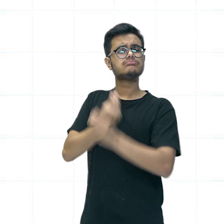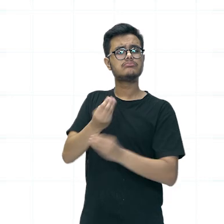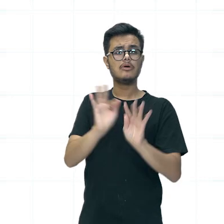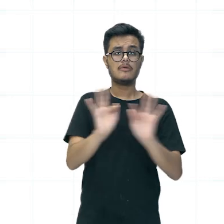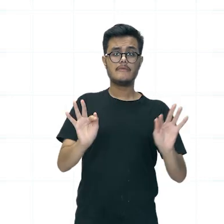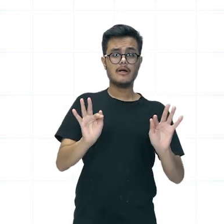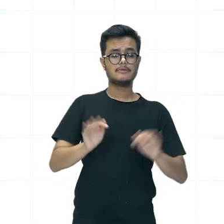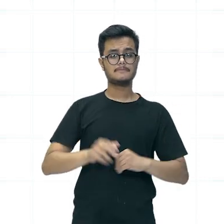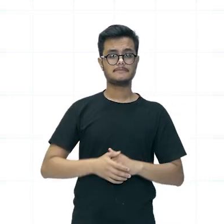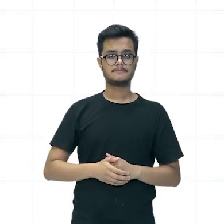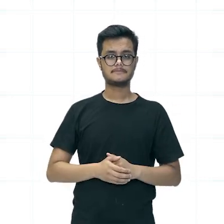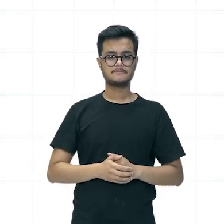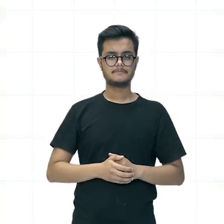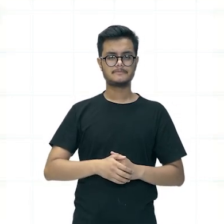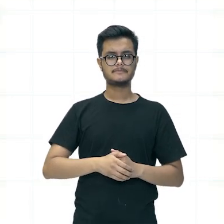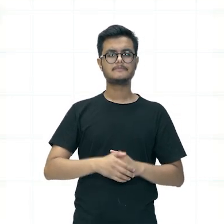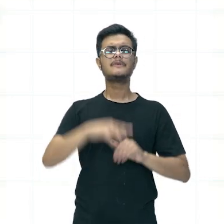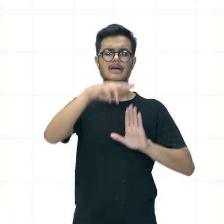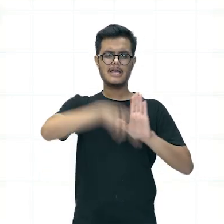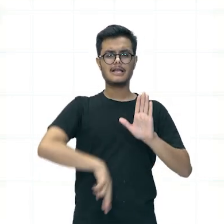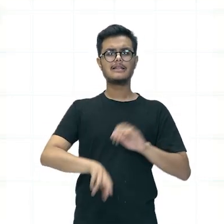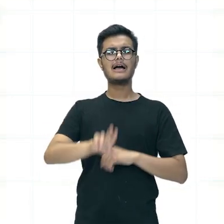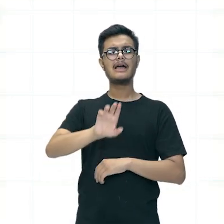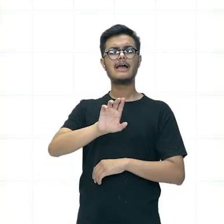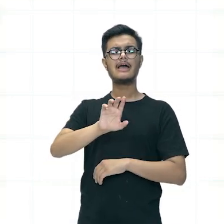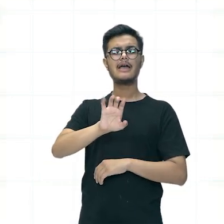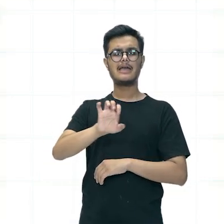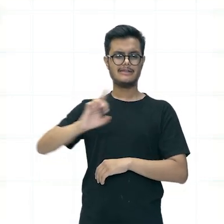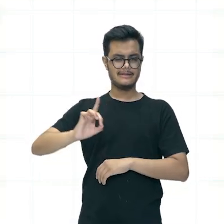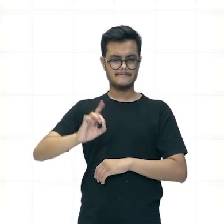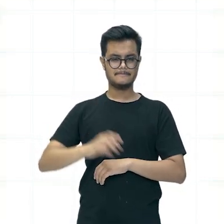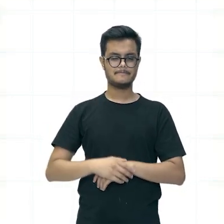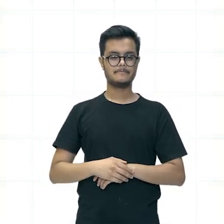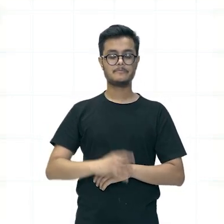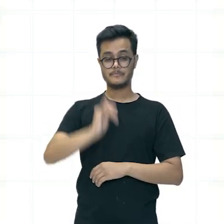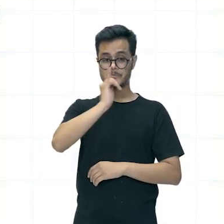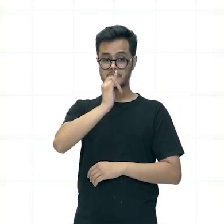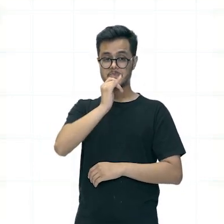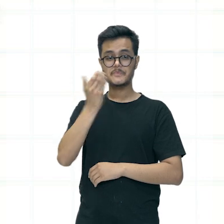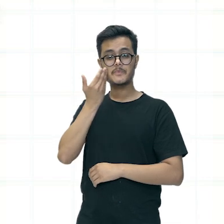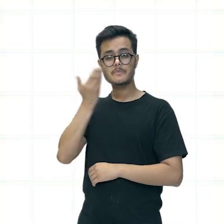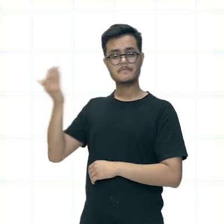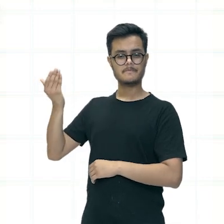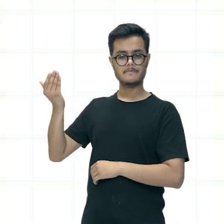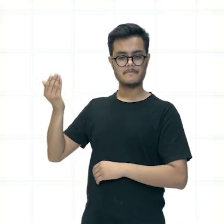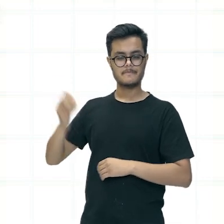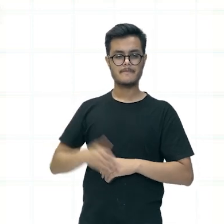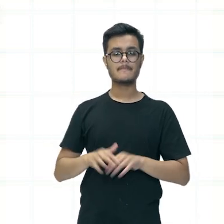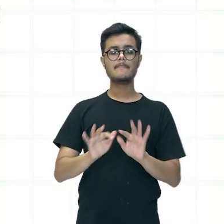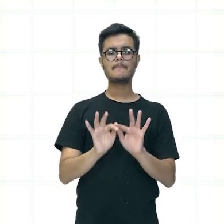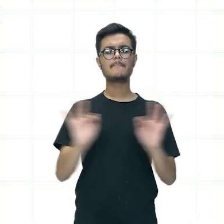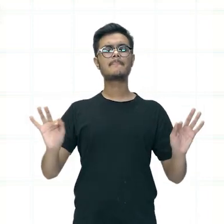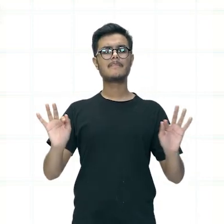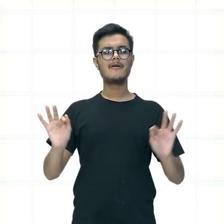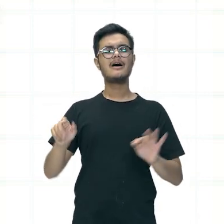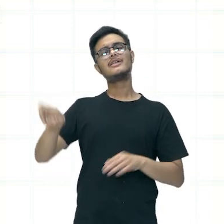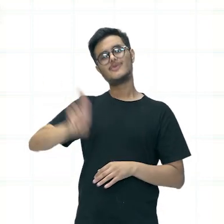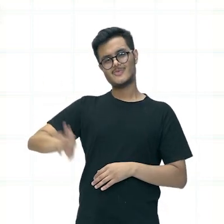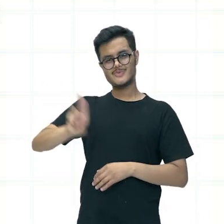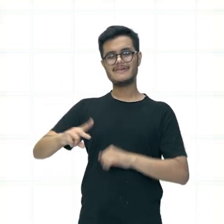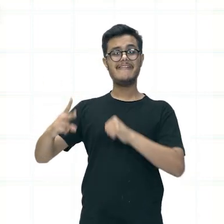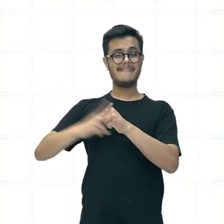vocês, utilizando os verbos regulares, tá bom? In traveling, people